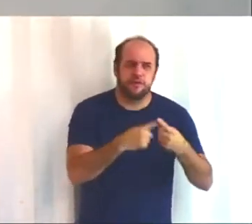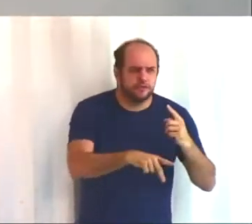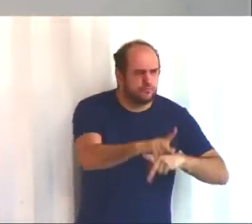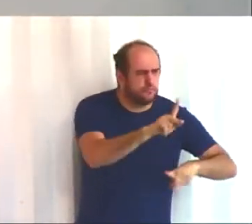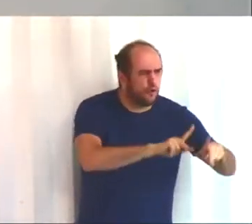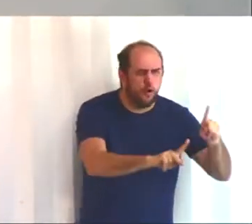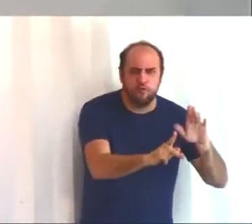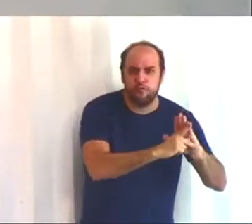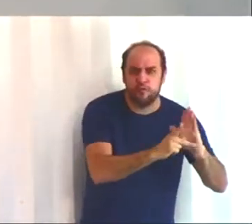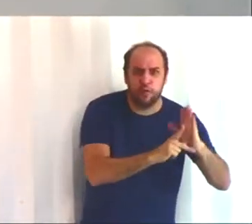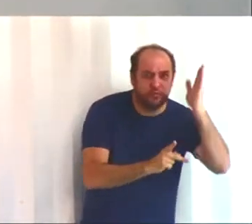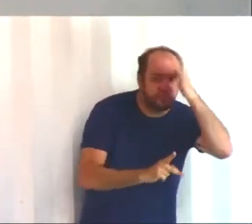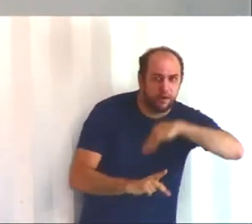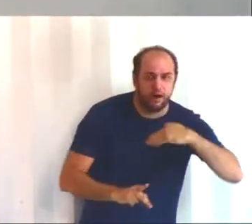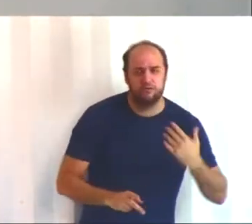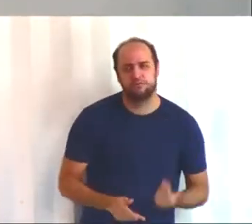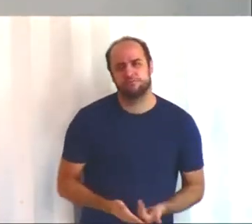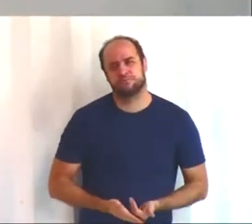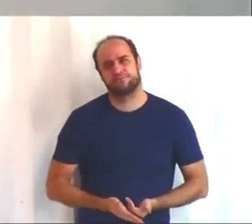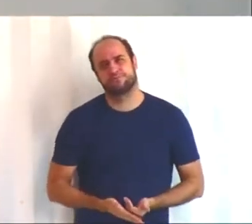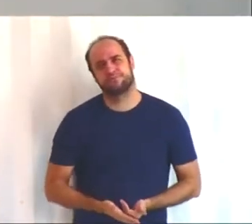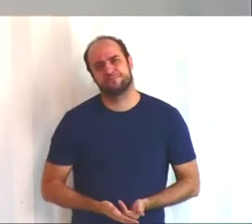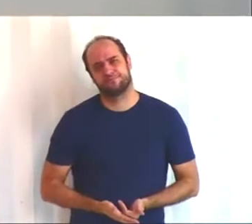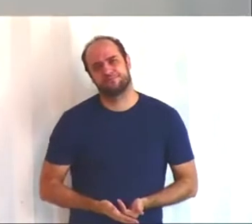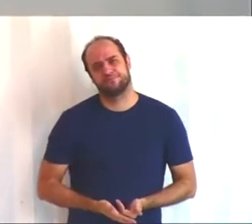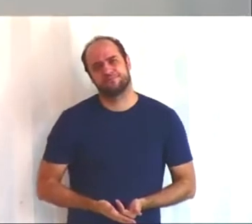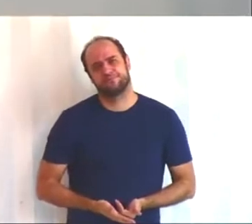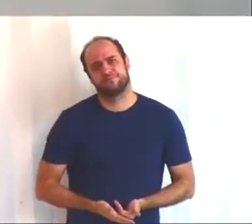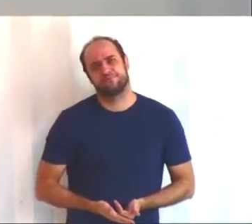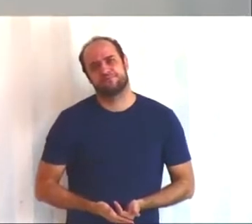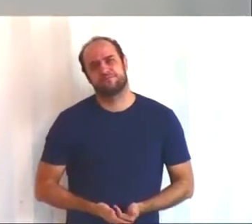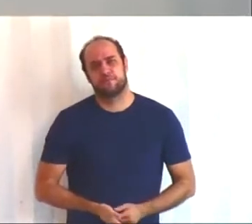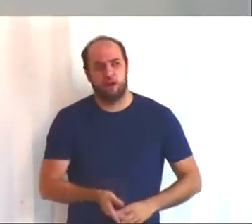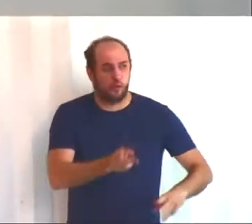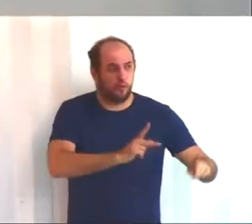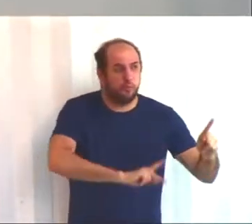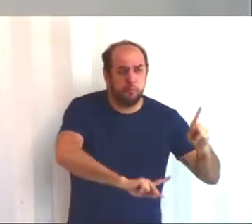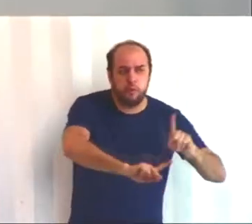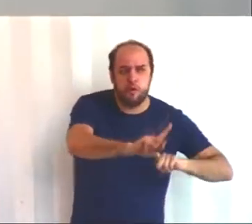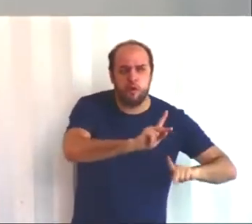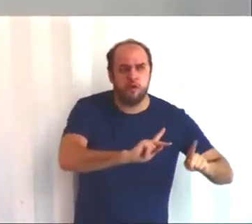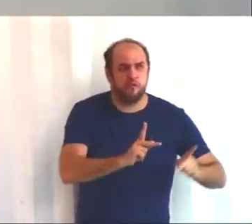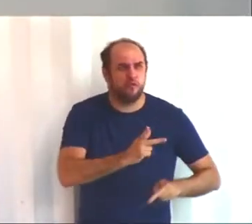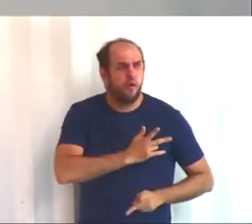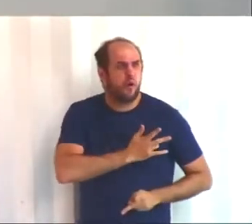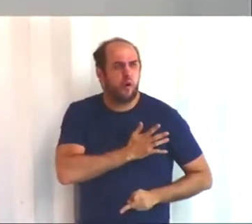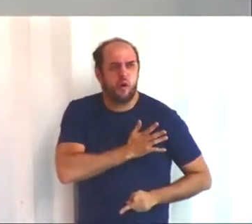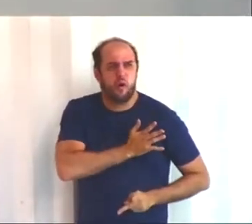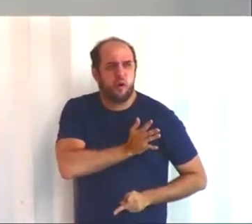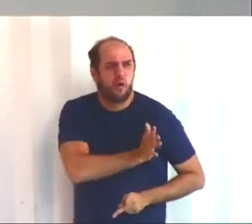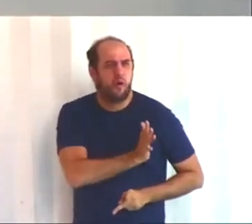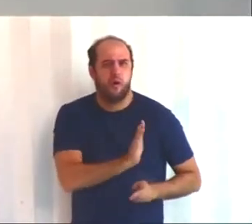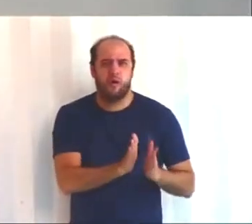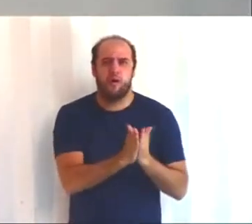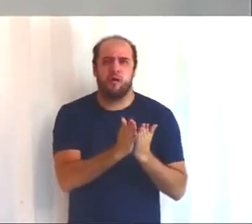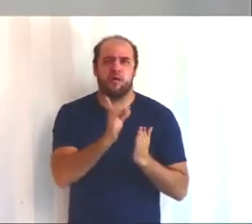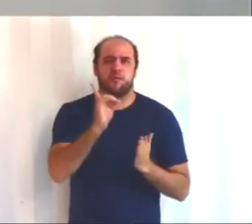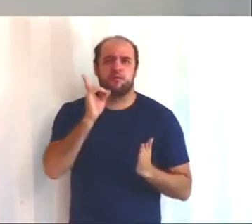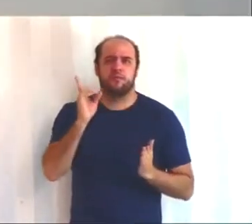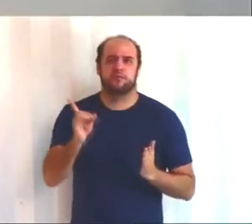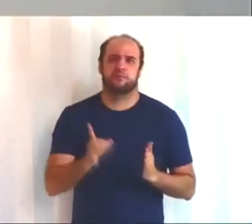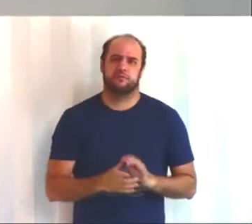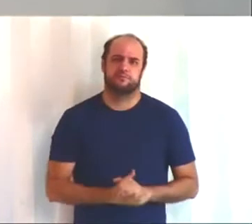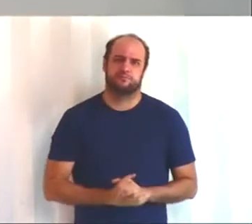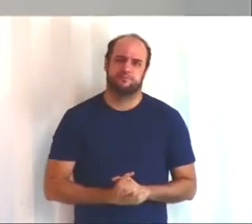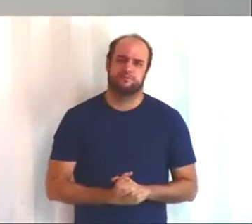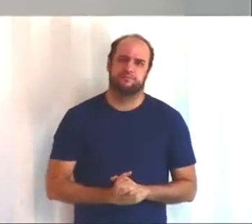profeta odiado por quem ele quer defender. Um povo que odeia a palavra de Deus de